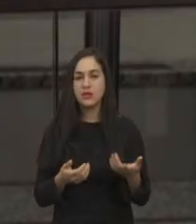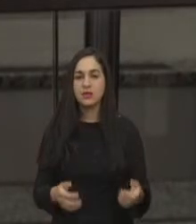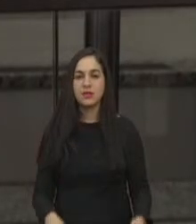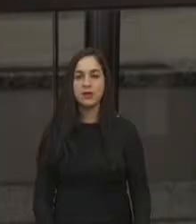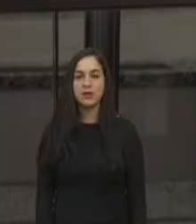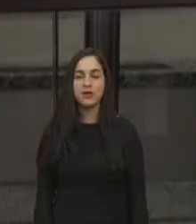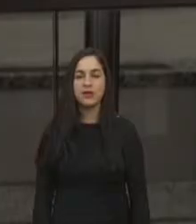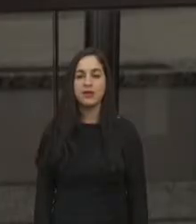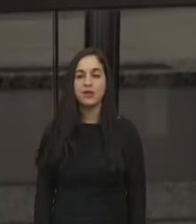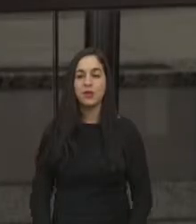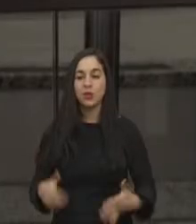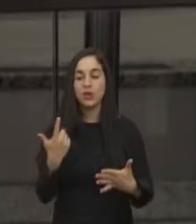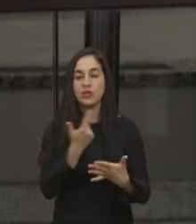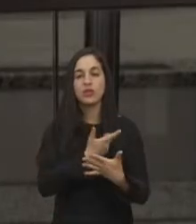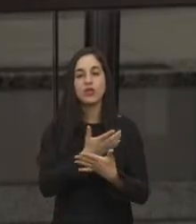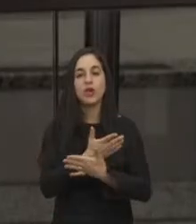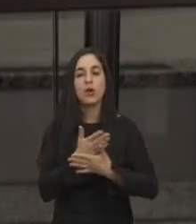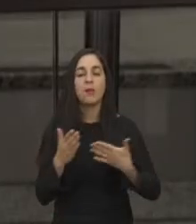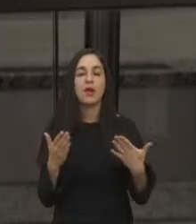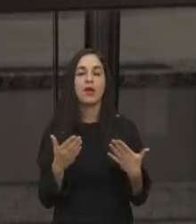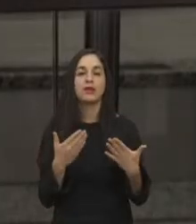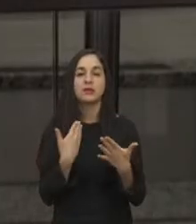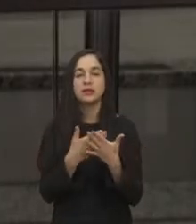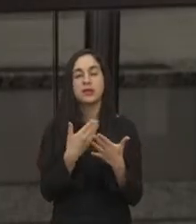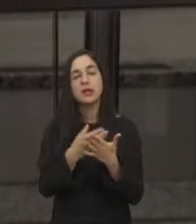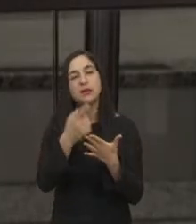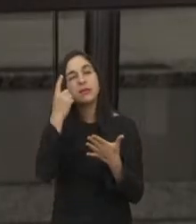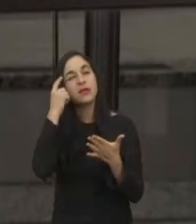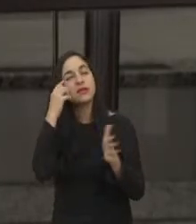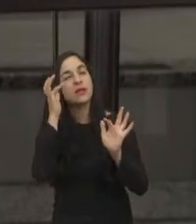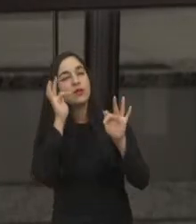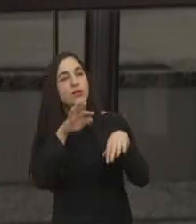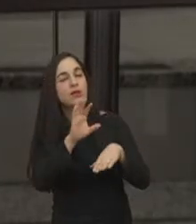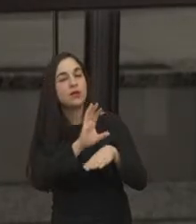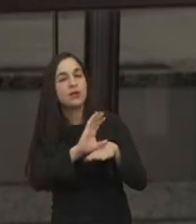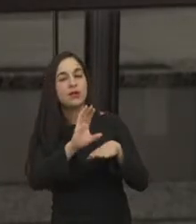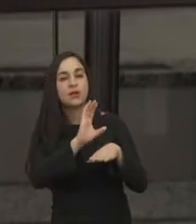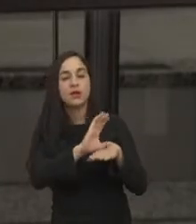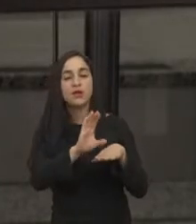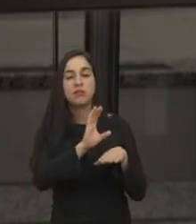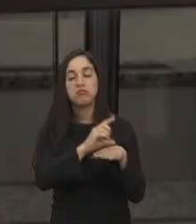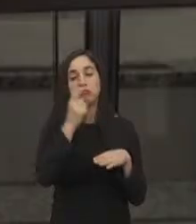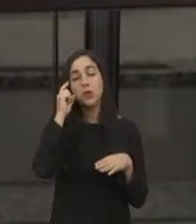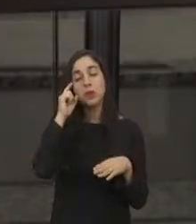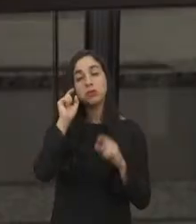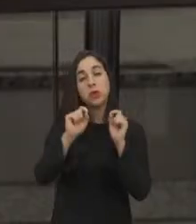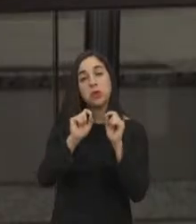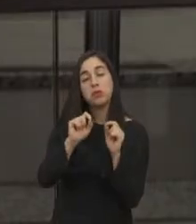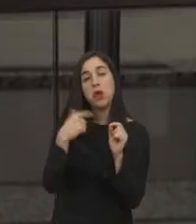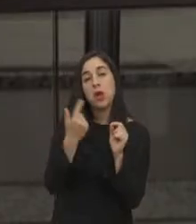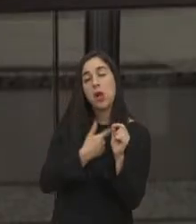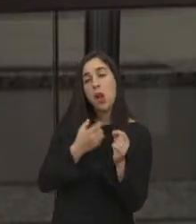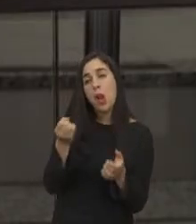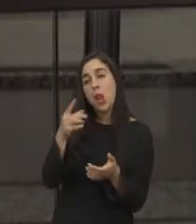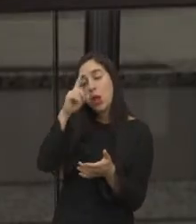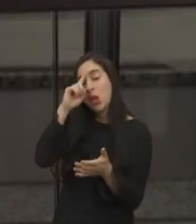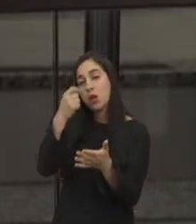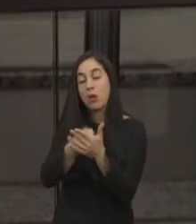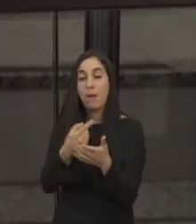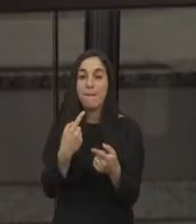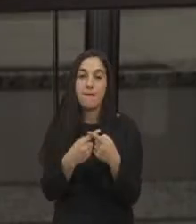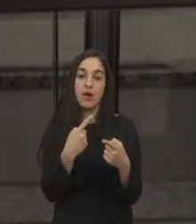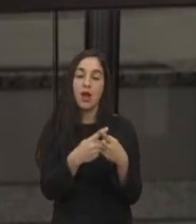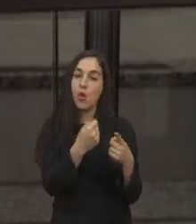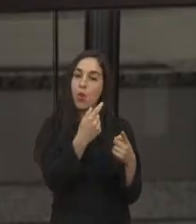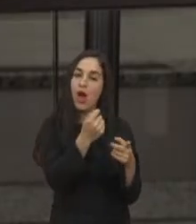a caminhar para o final do curso, a gente já pensa qual o nosso próximo passo. E nós, do 8º semestre, a gente tem bastante